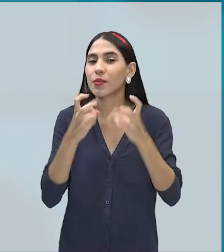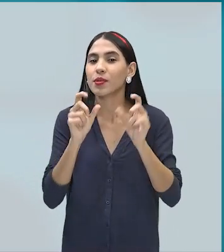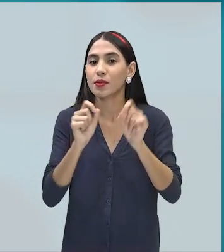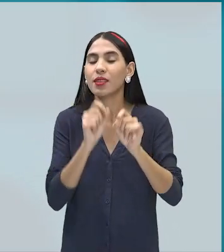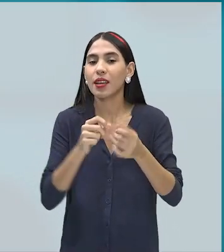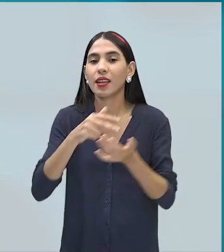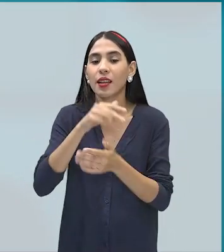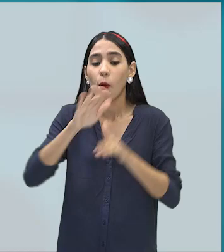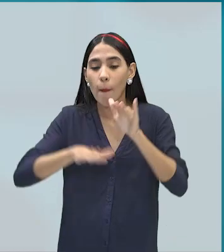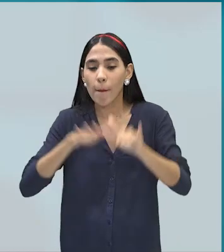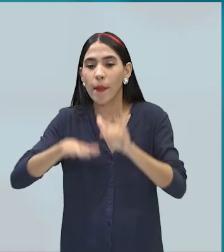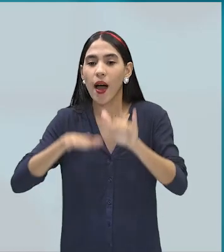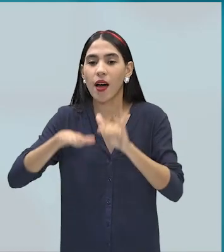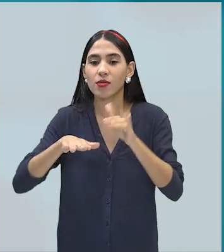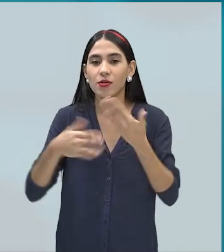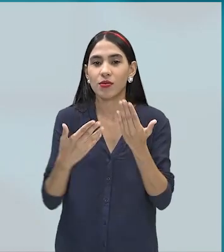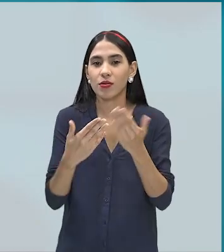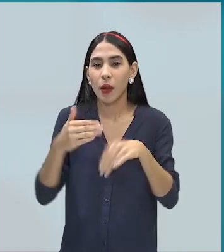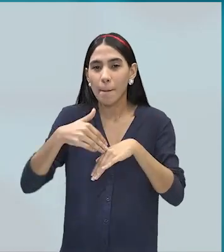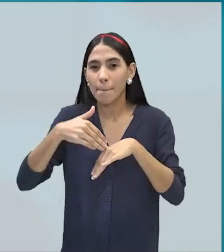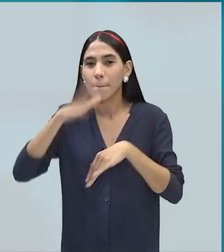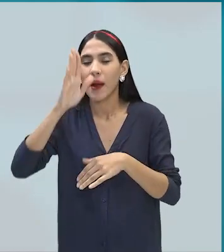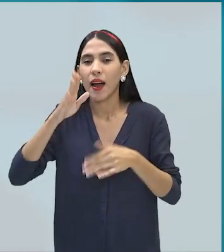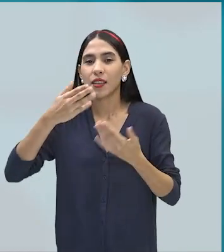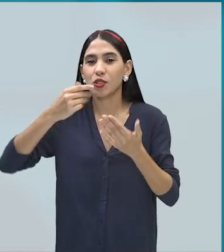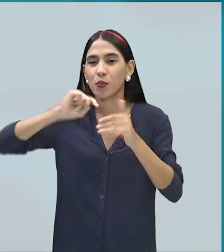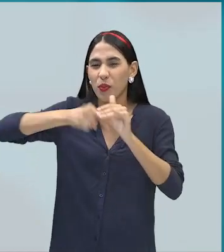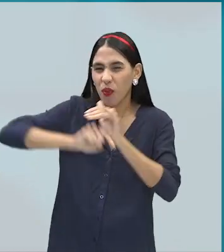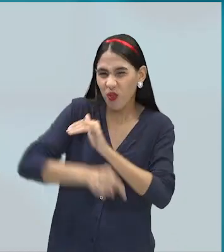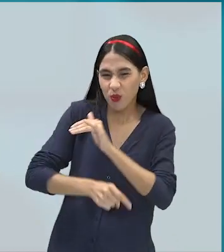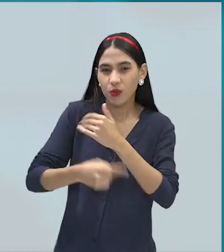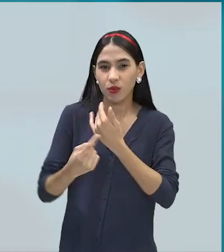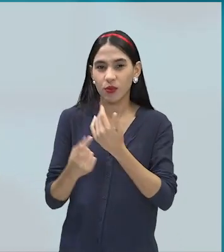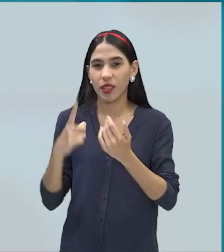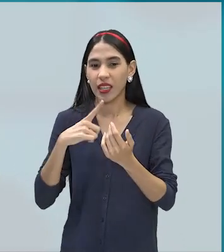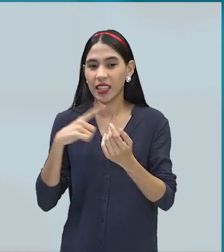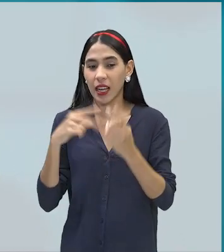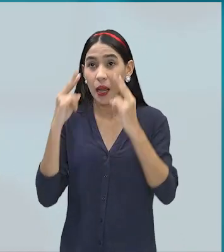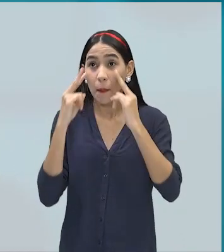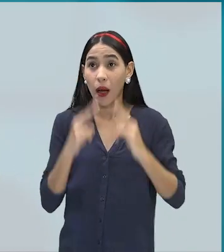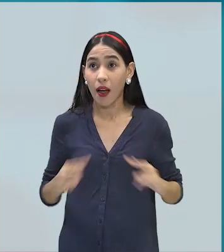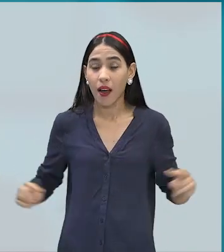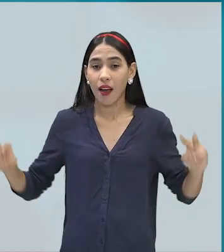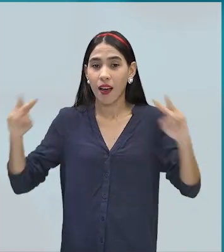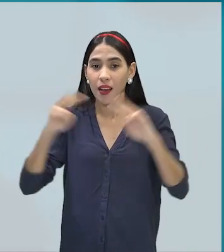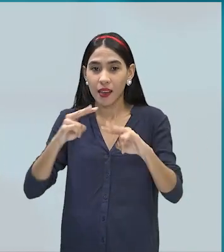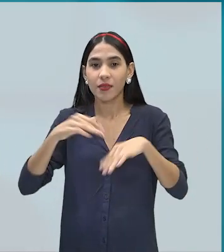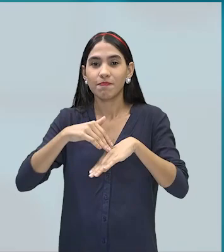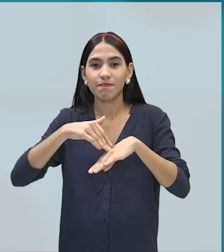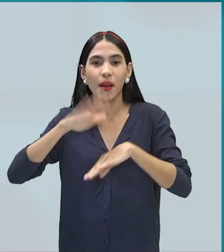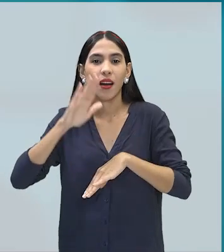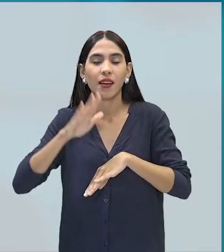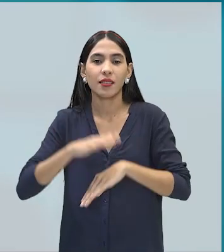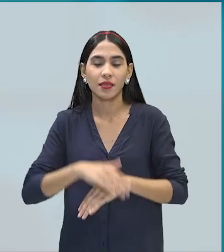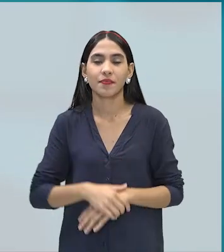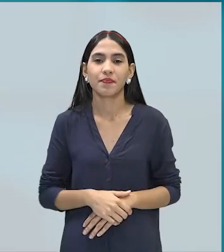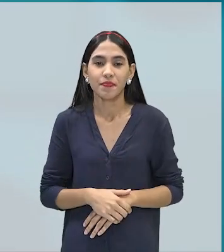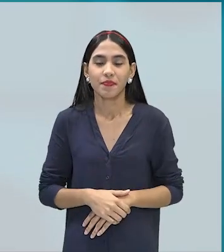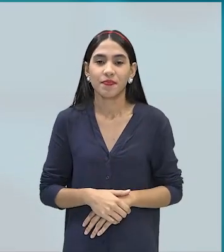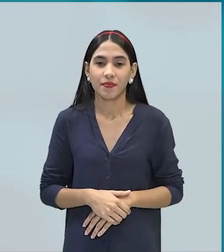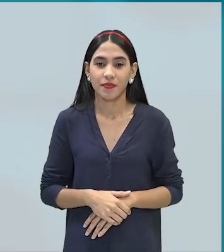que os passos se tornaram mais complexos, né? E tem uma visibilidade ainda maior,